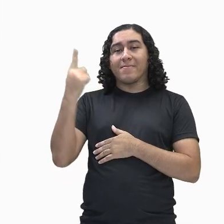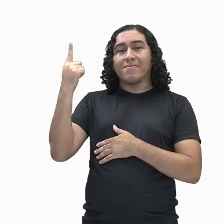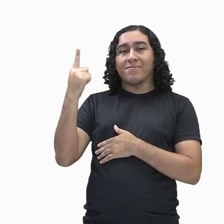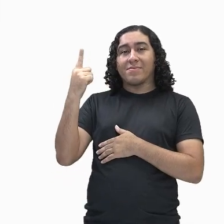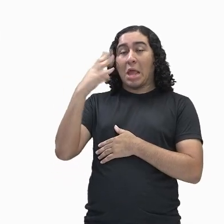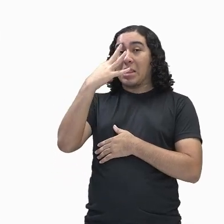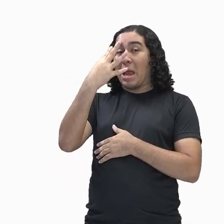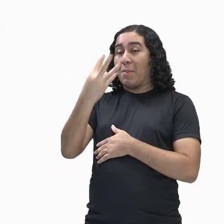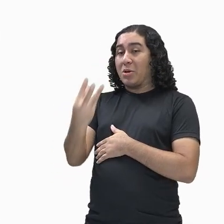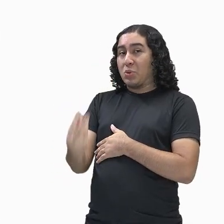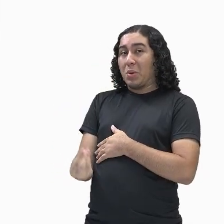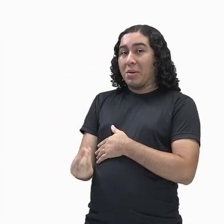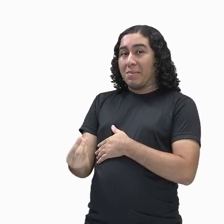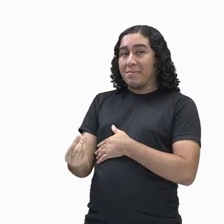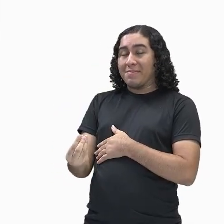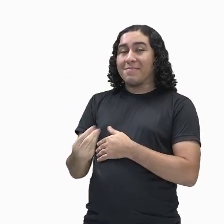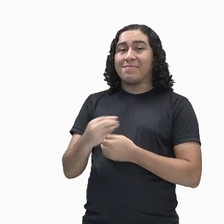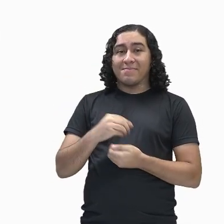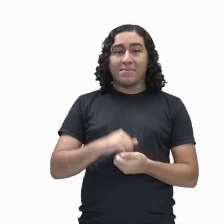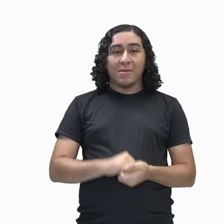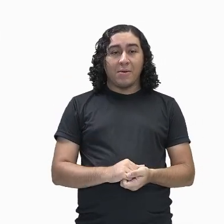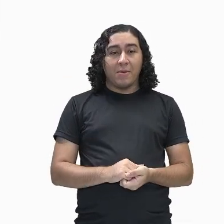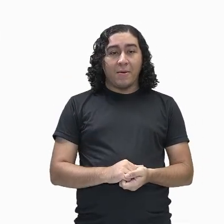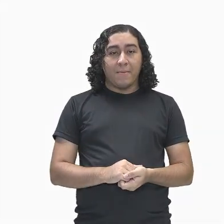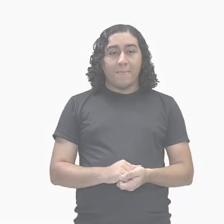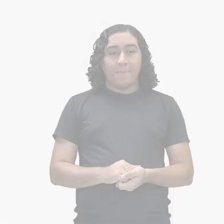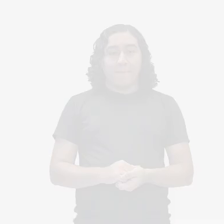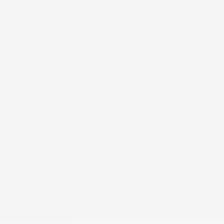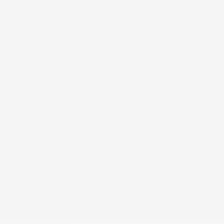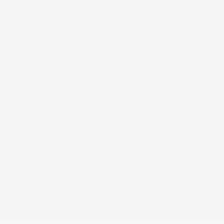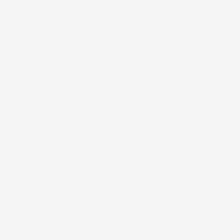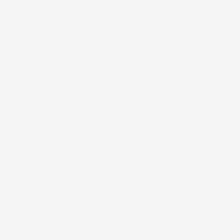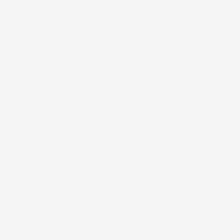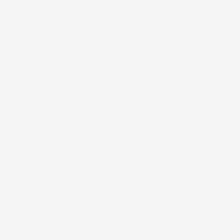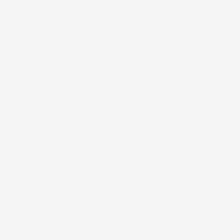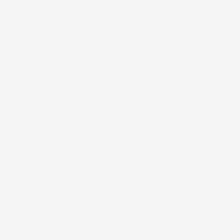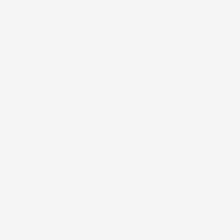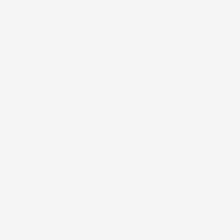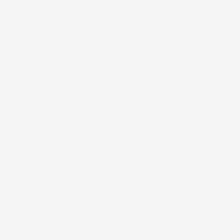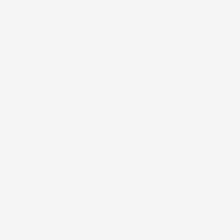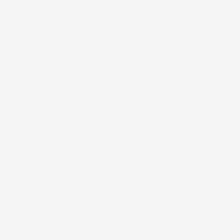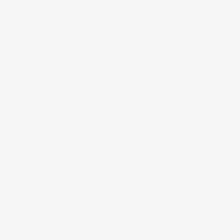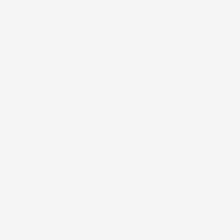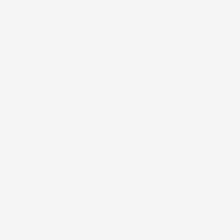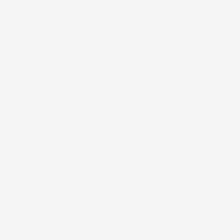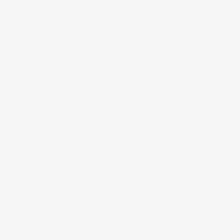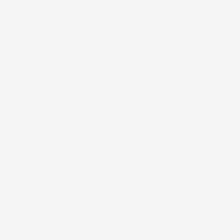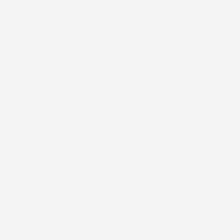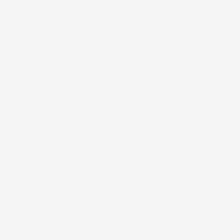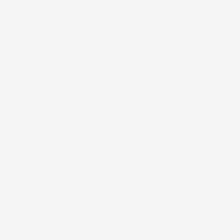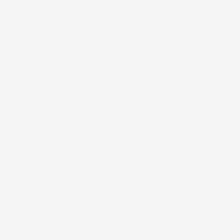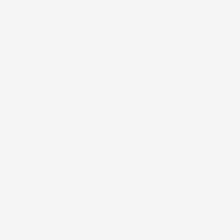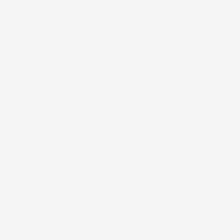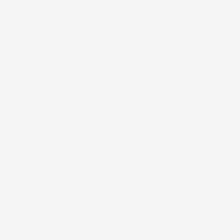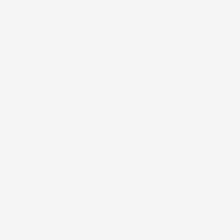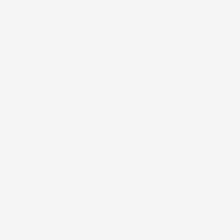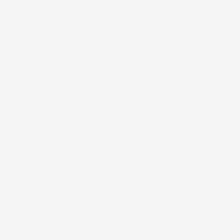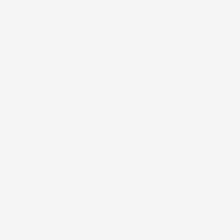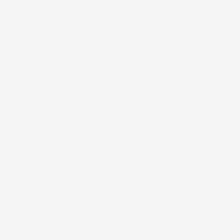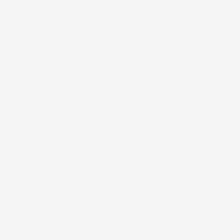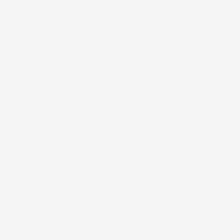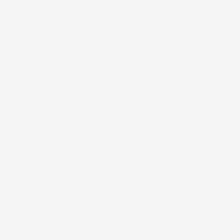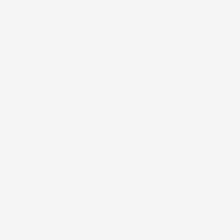é o tamanduá-bandeira. Nessa espécie a gente consegue encontrar nessas regiões. E aí, como a gente fala